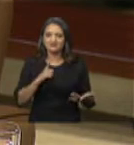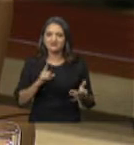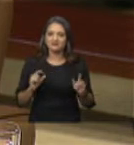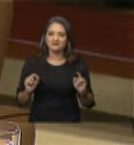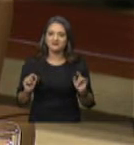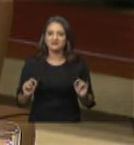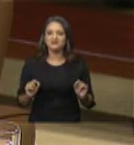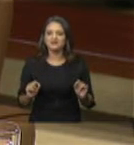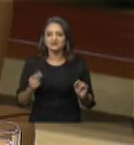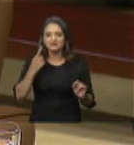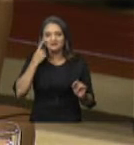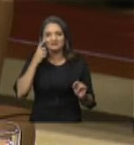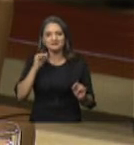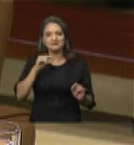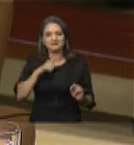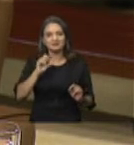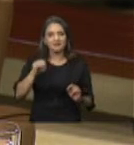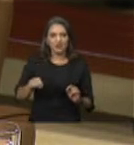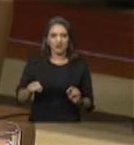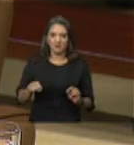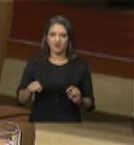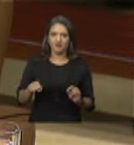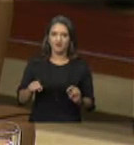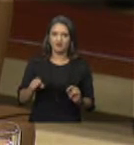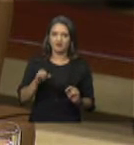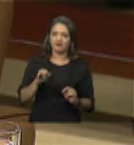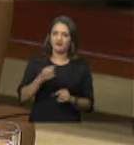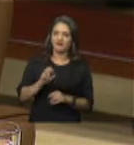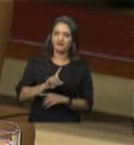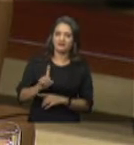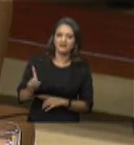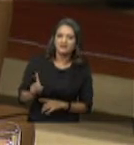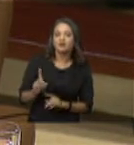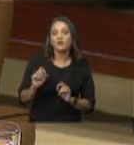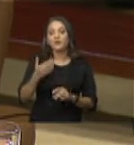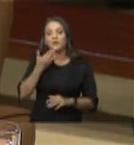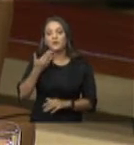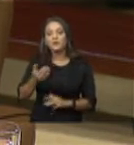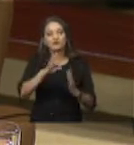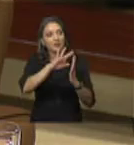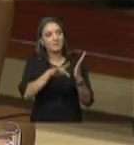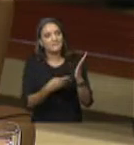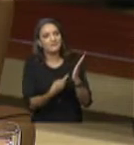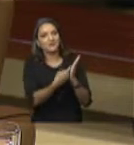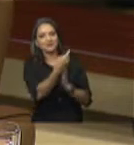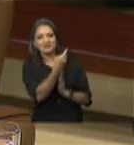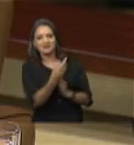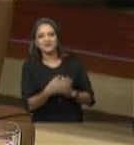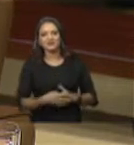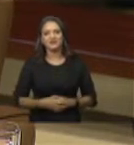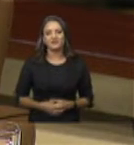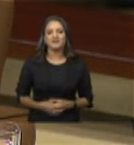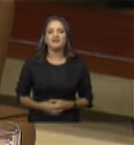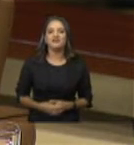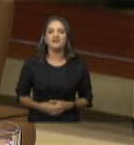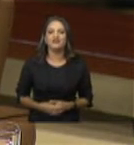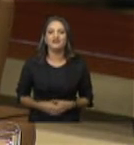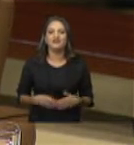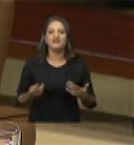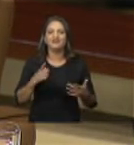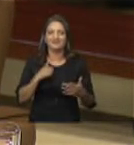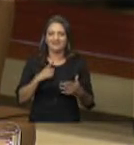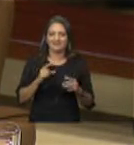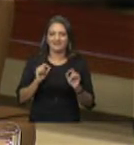se ouve ou não a circunstância suscitada na petição inicial pela união que busca